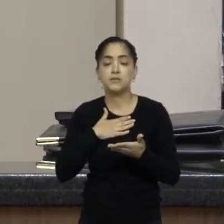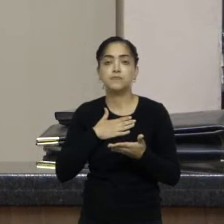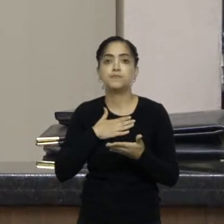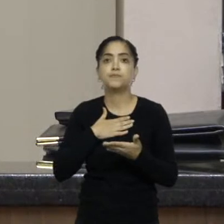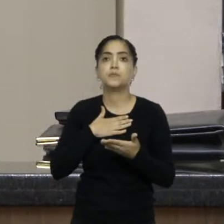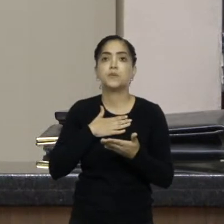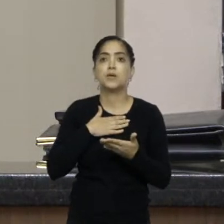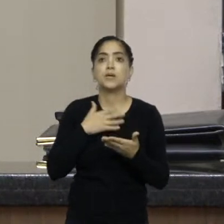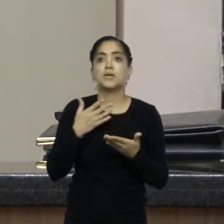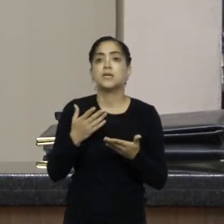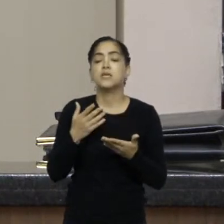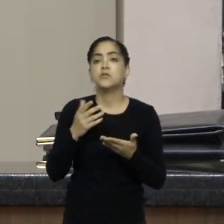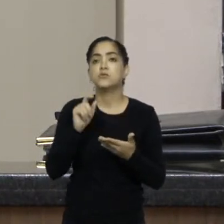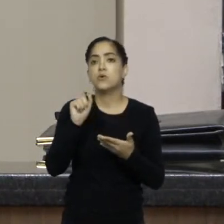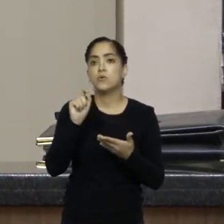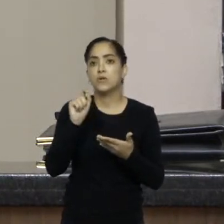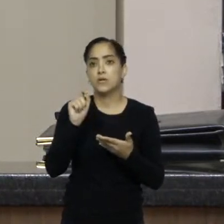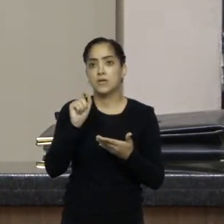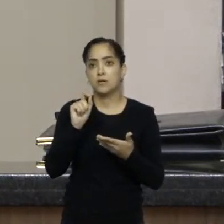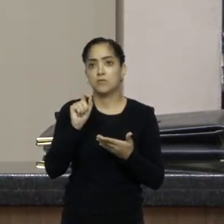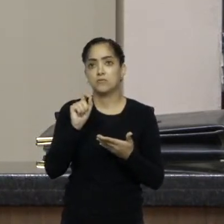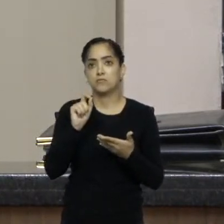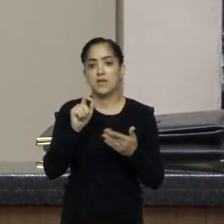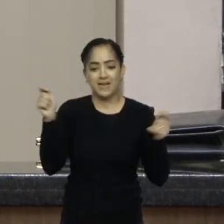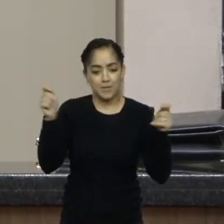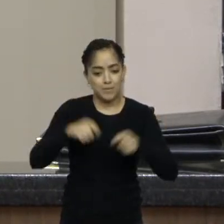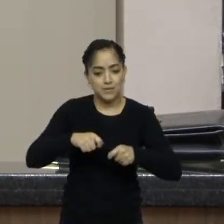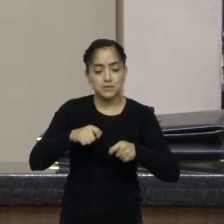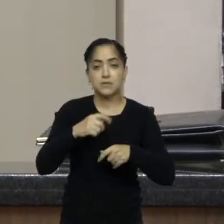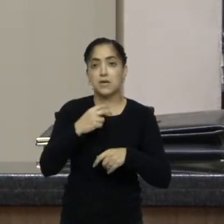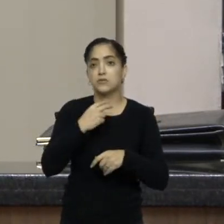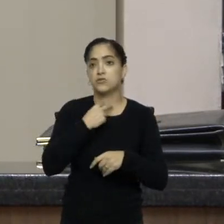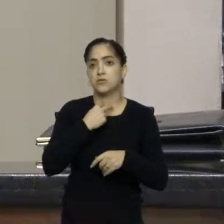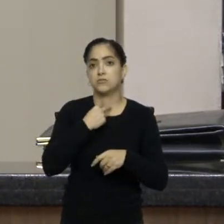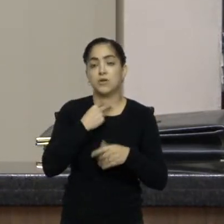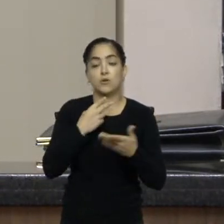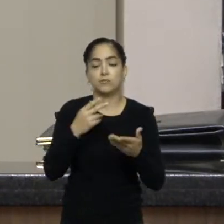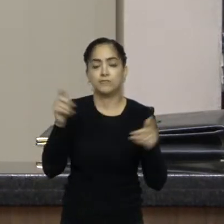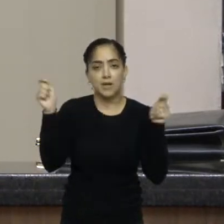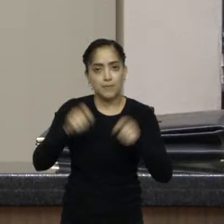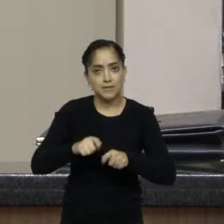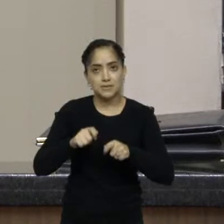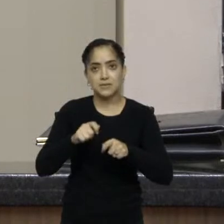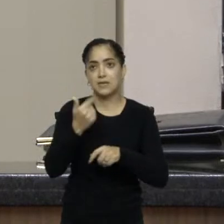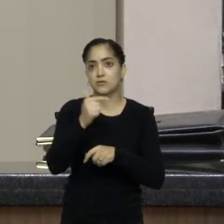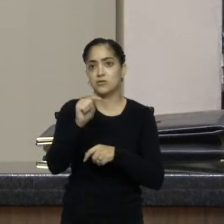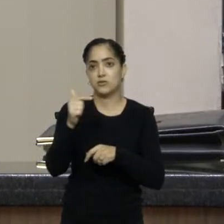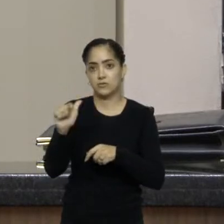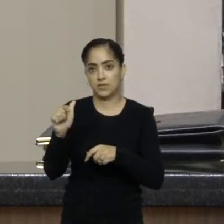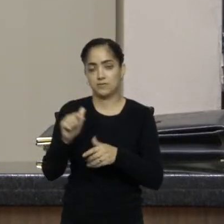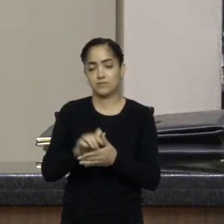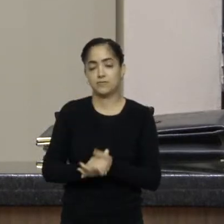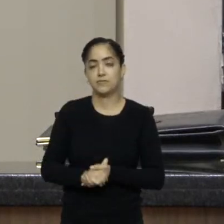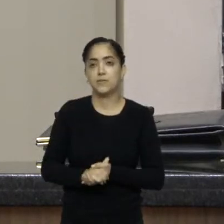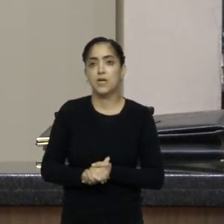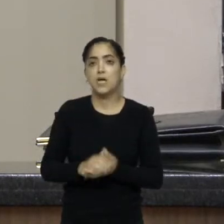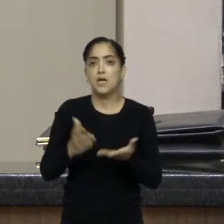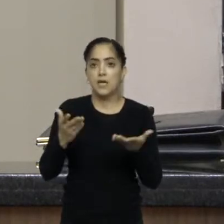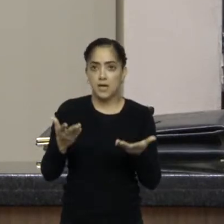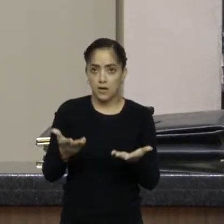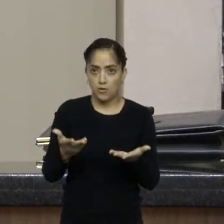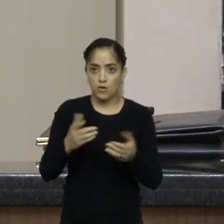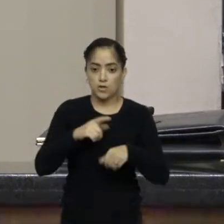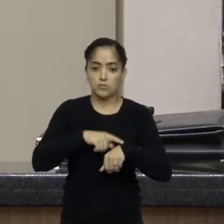Alves, isso se chama incompetência. Né? Só pode ser chamado incompetência. Próximo horário é